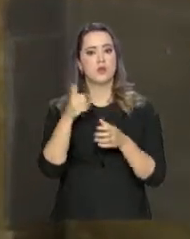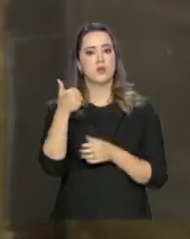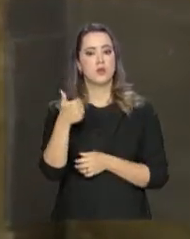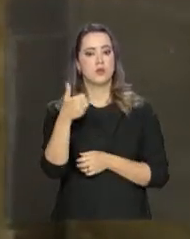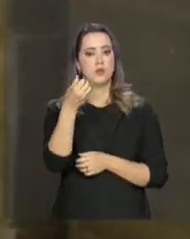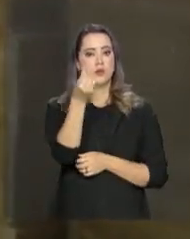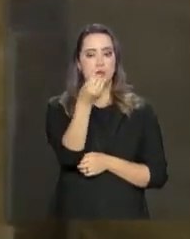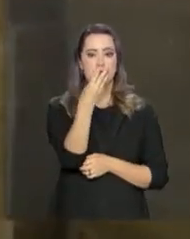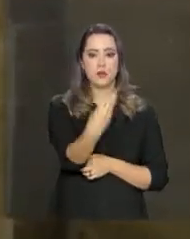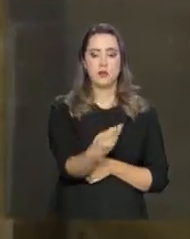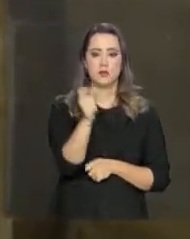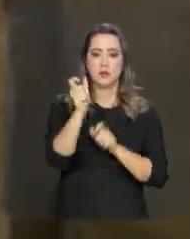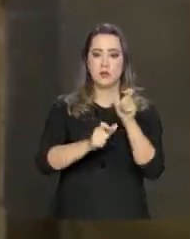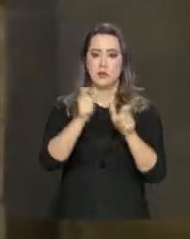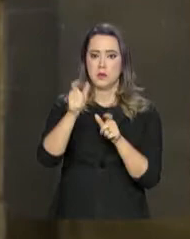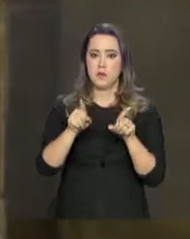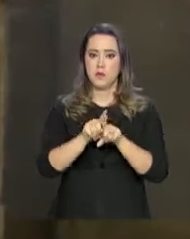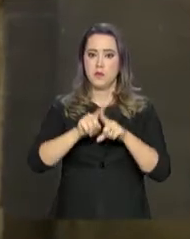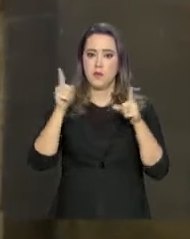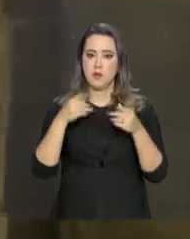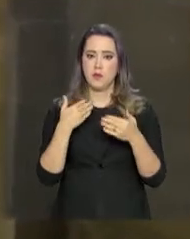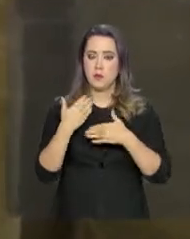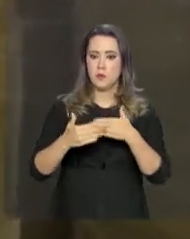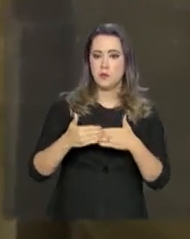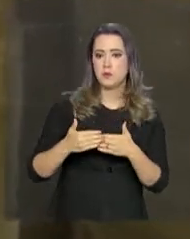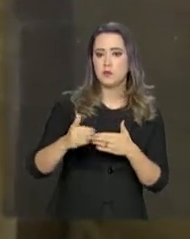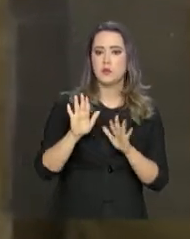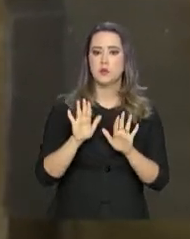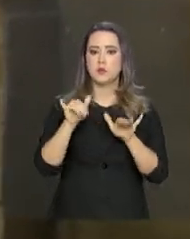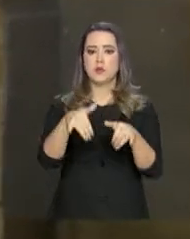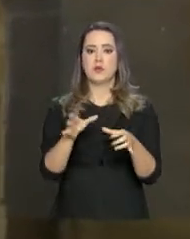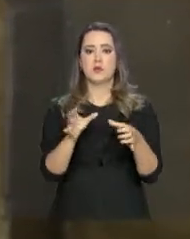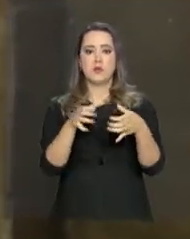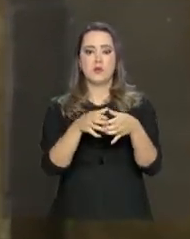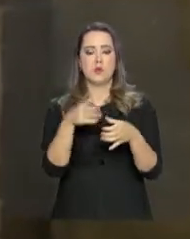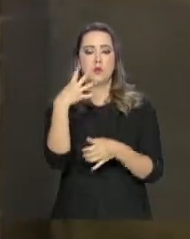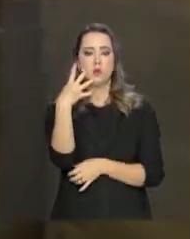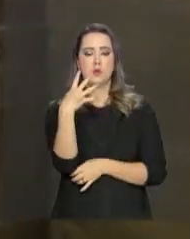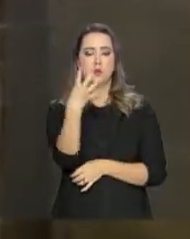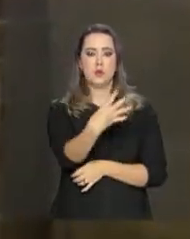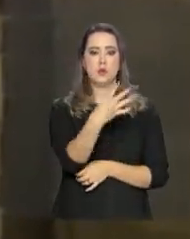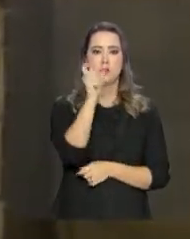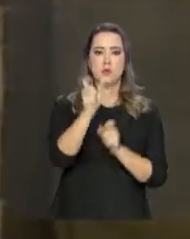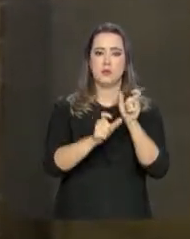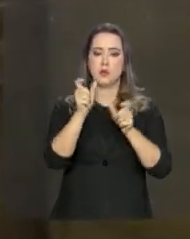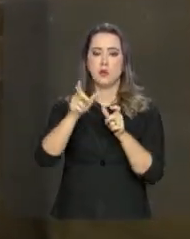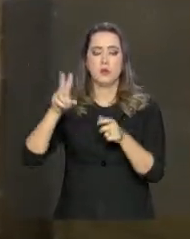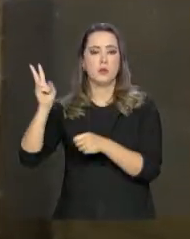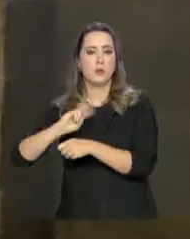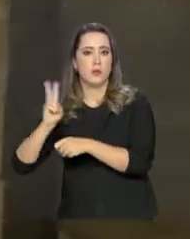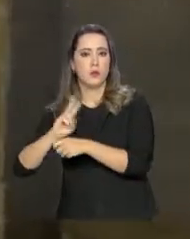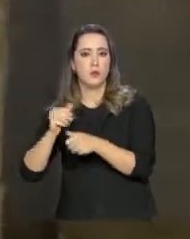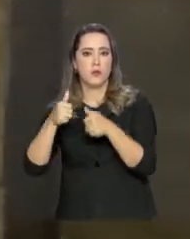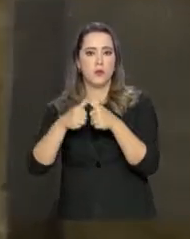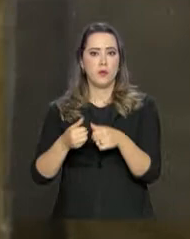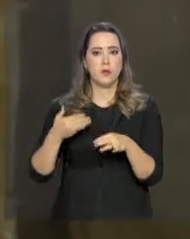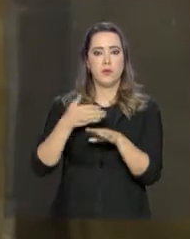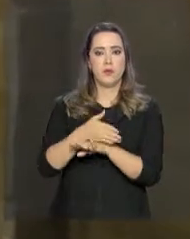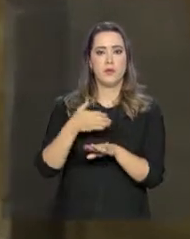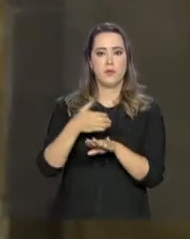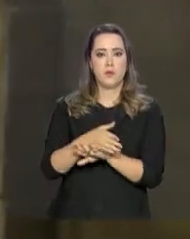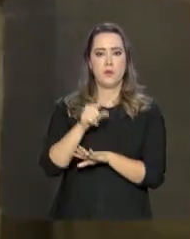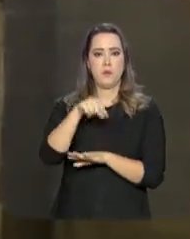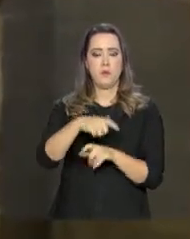163 imigrantes venezuelanos, mas seguiu até o fim mesmo com um grupo de 44 venezuelanos que veio aqui